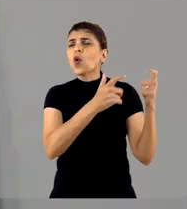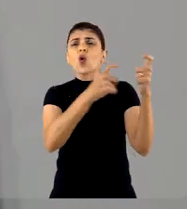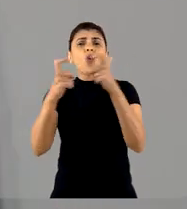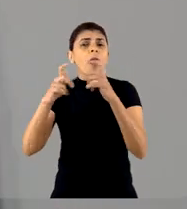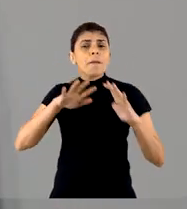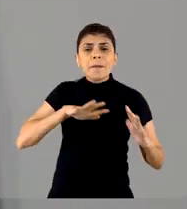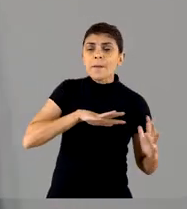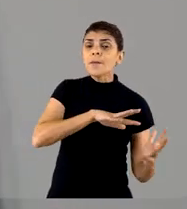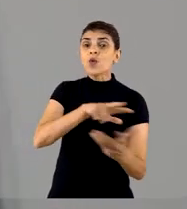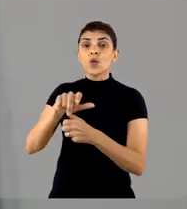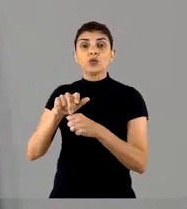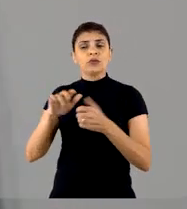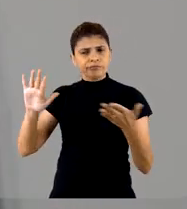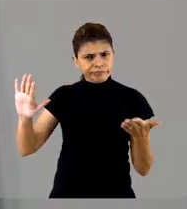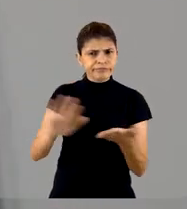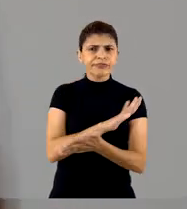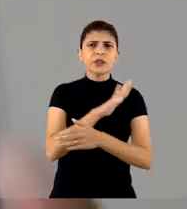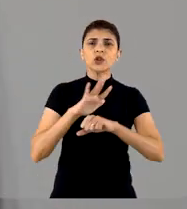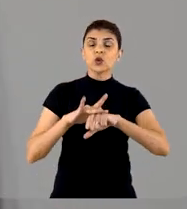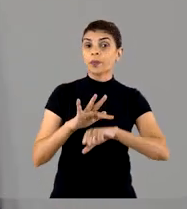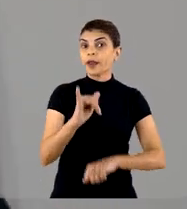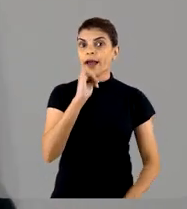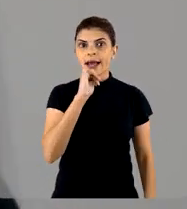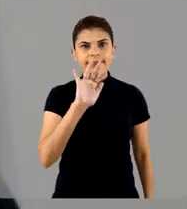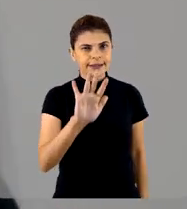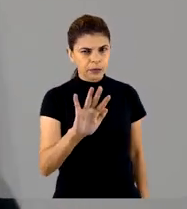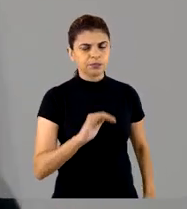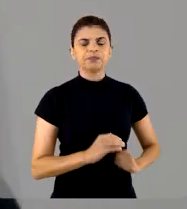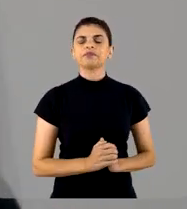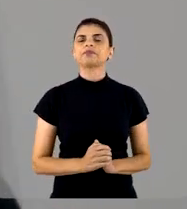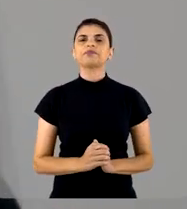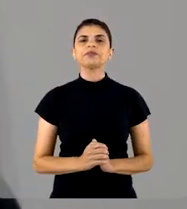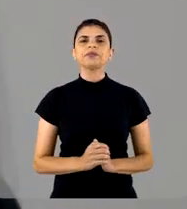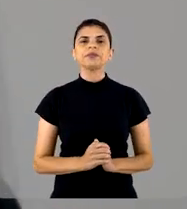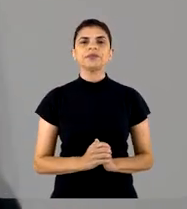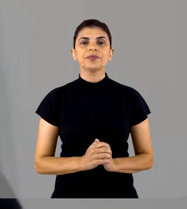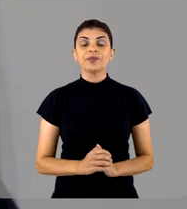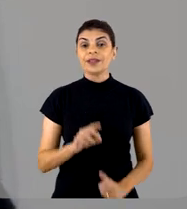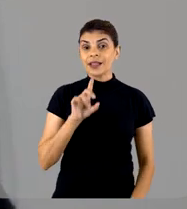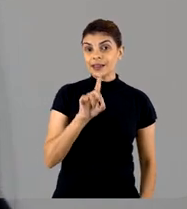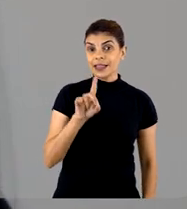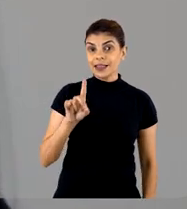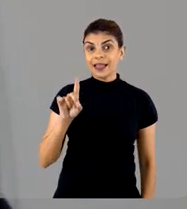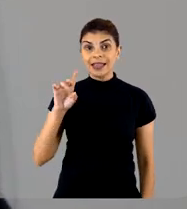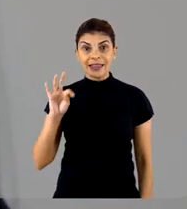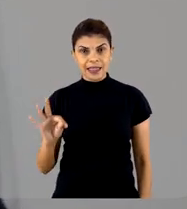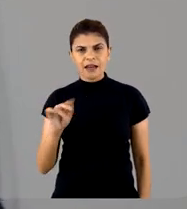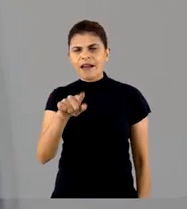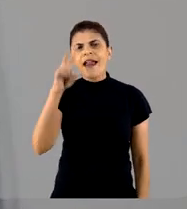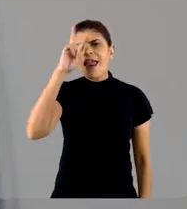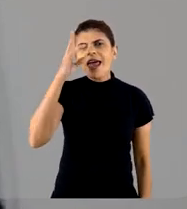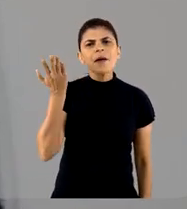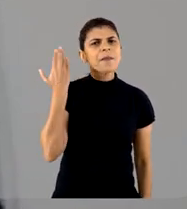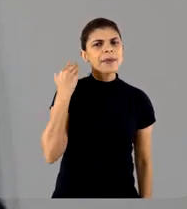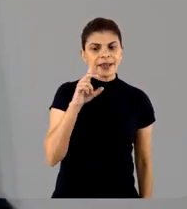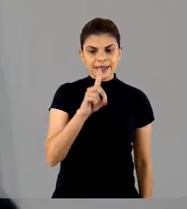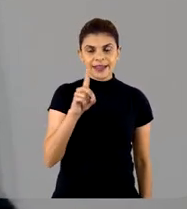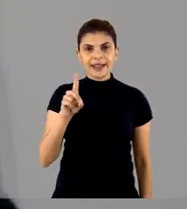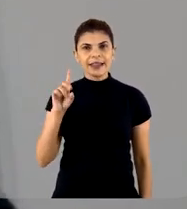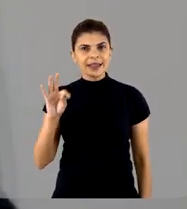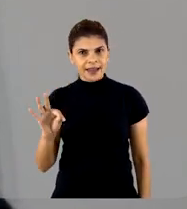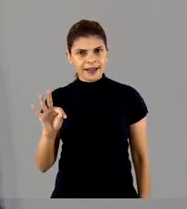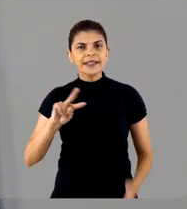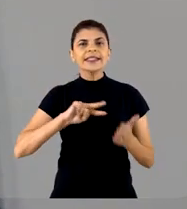mundo. Qualquer lugar do mundo. Um exemplo, o uso do DDT, né? Se alguém lembra o que é